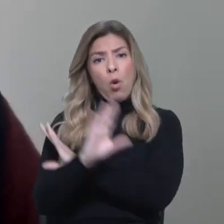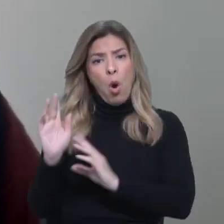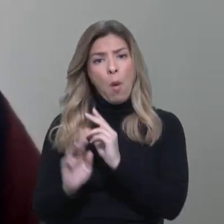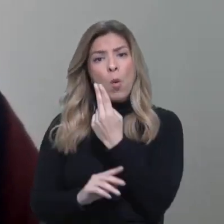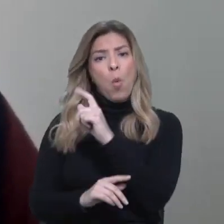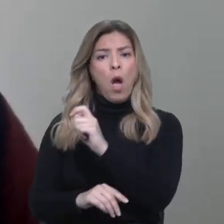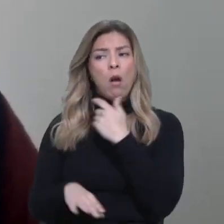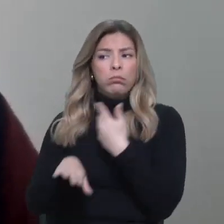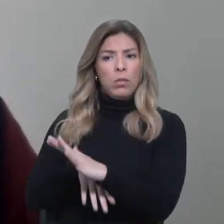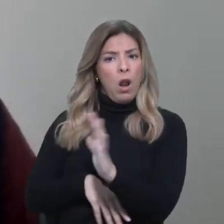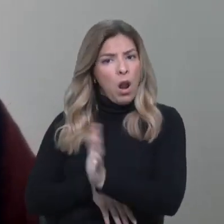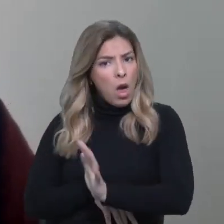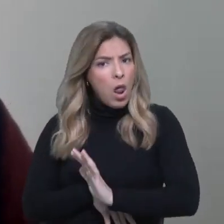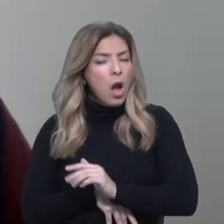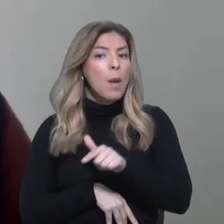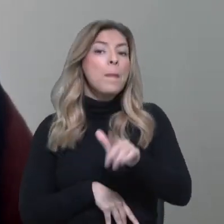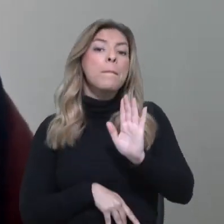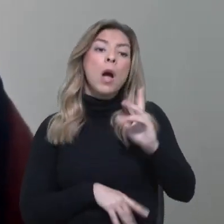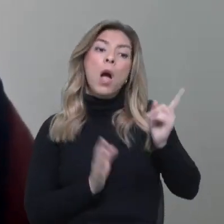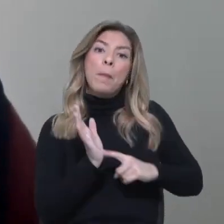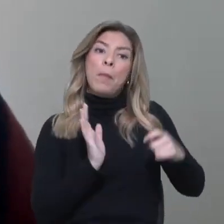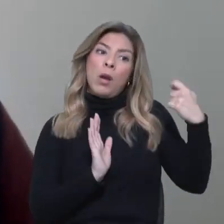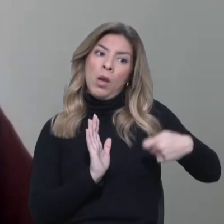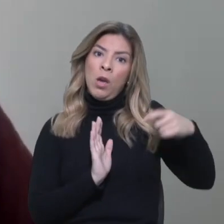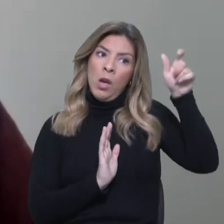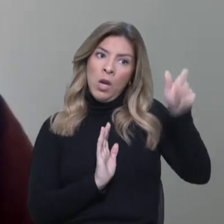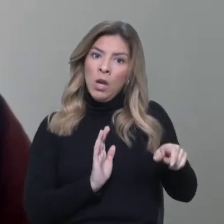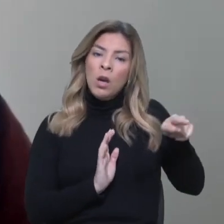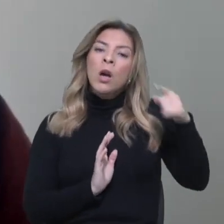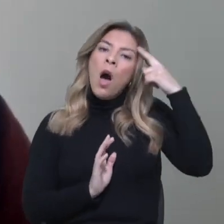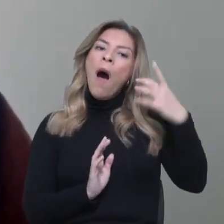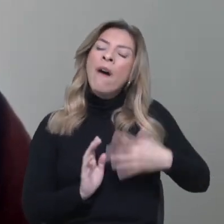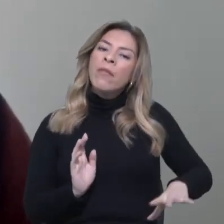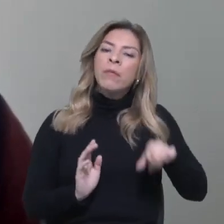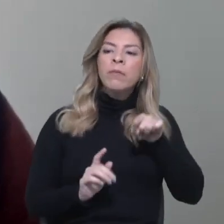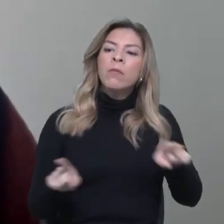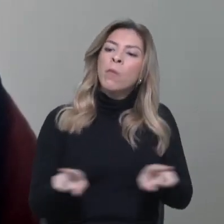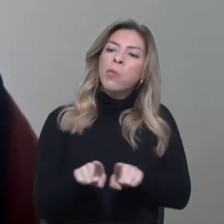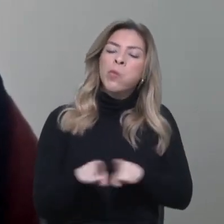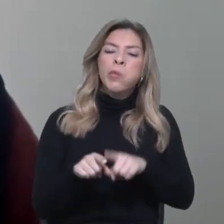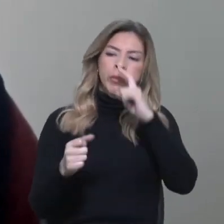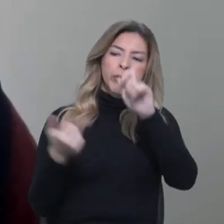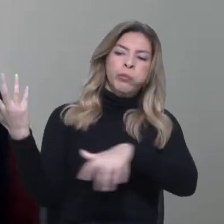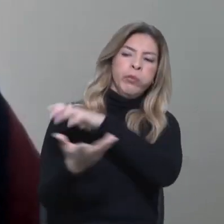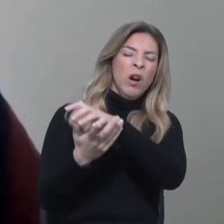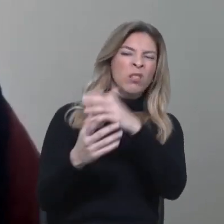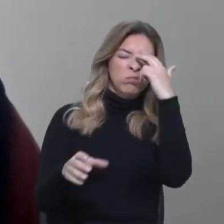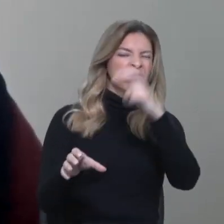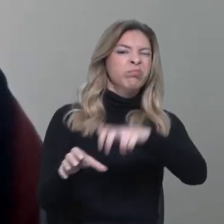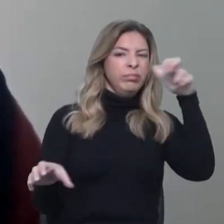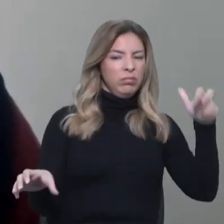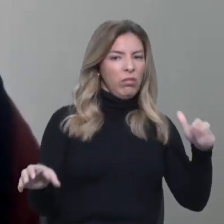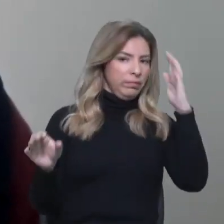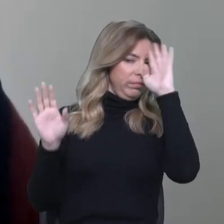que, aparentemente, os norte-americanos querem desligar-se um pouco deste conflito e até da Europa, do ponto de vista